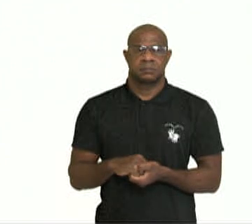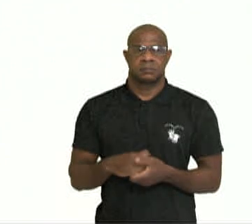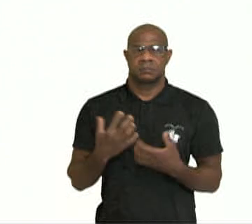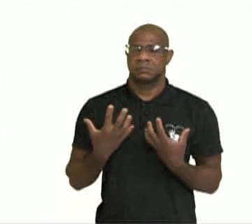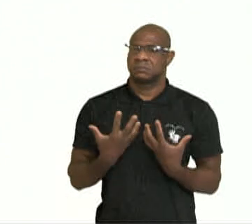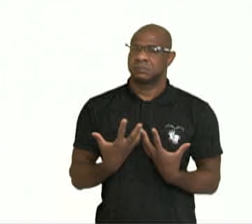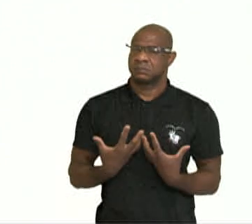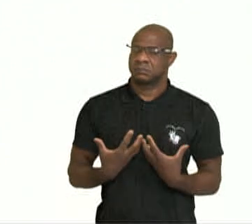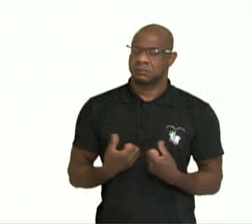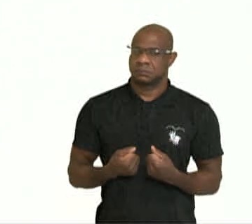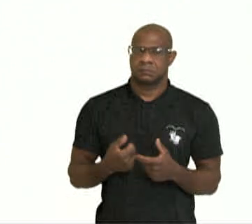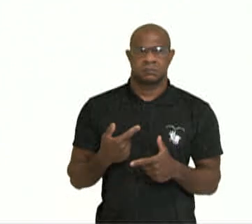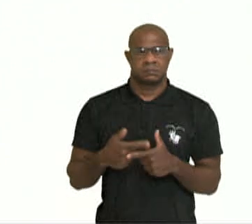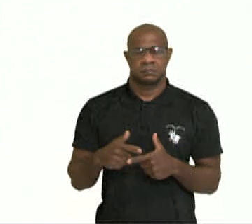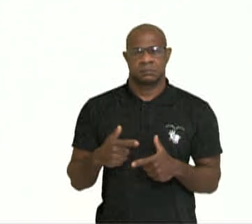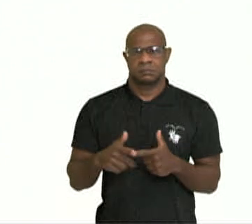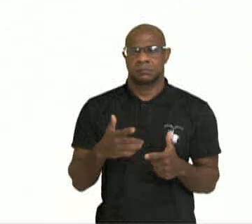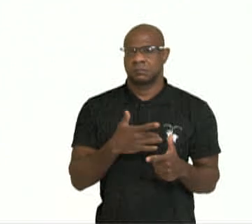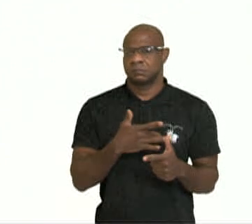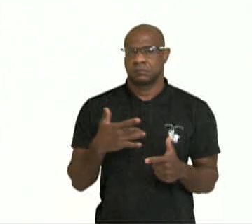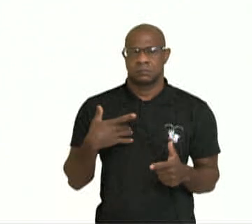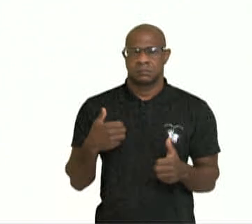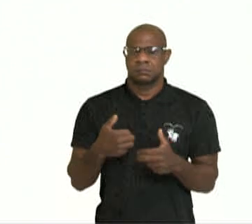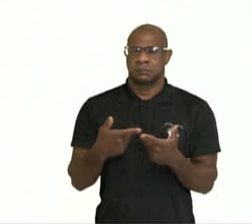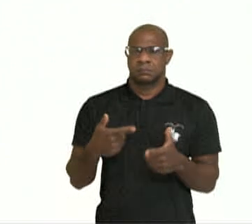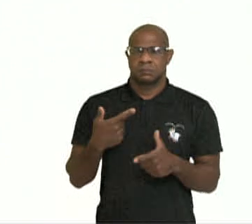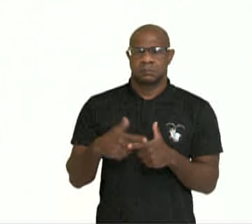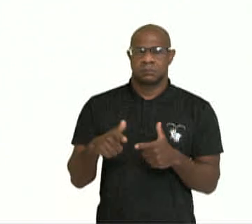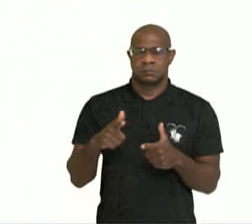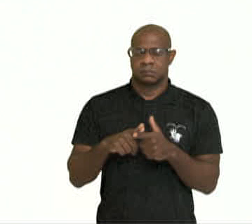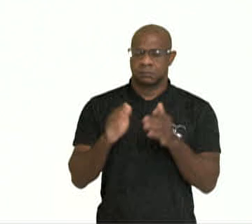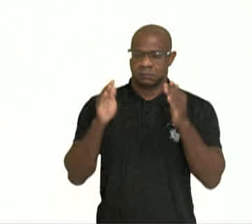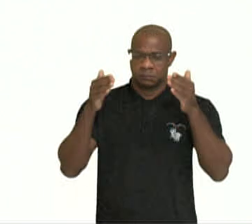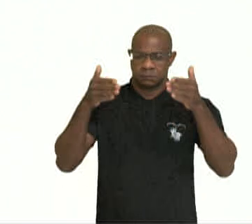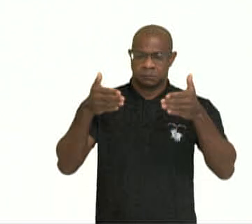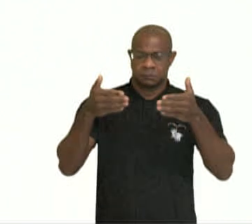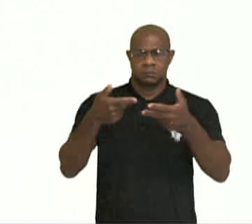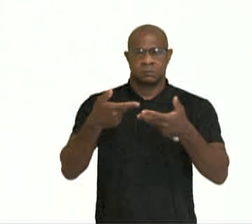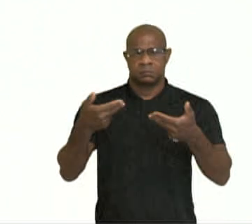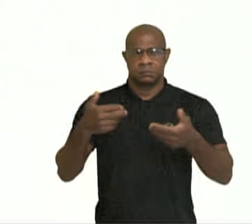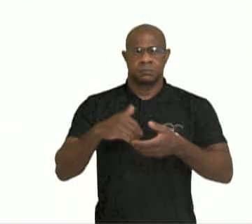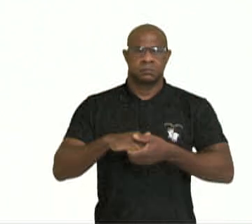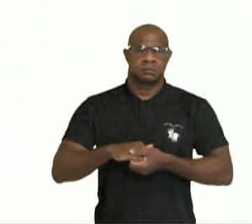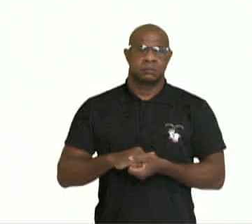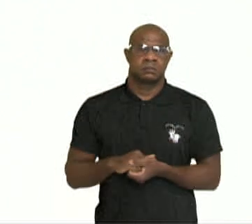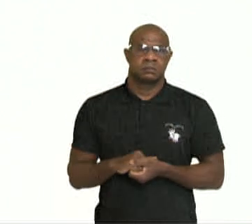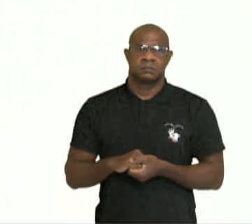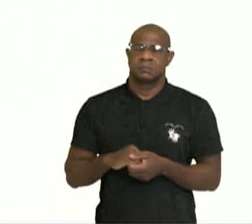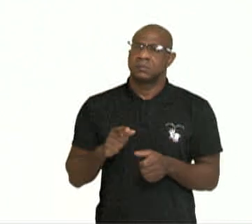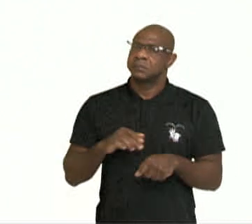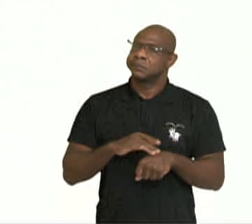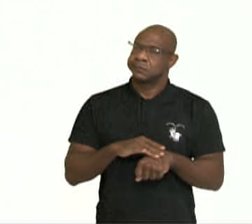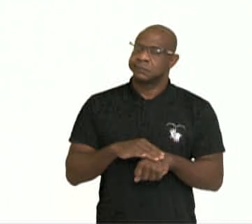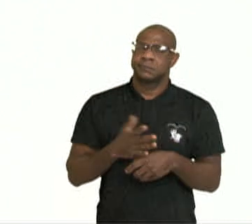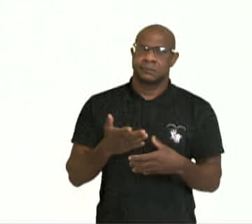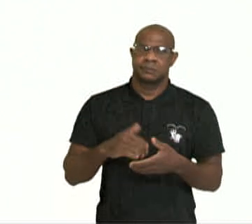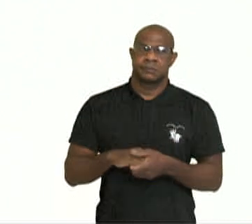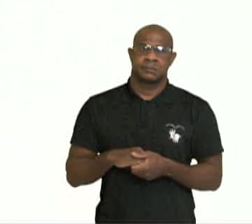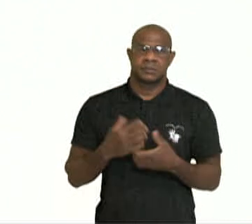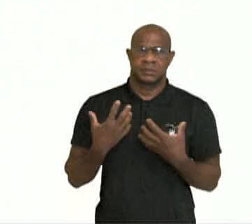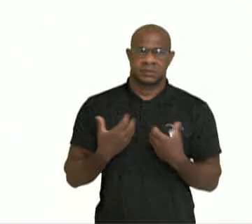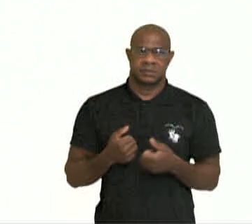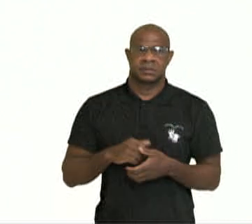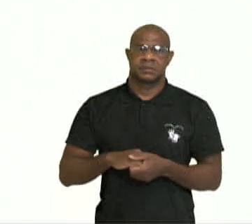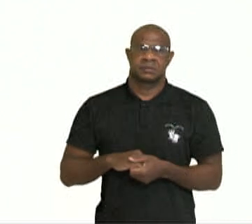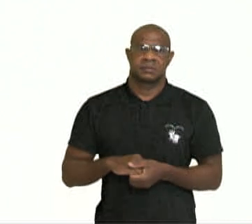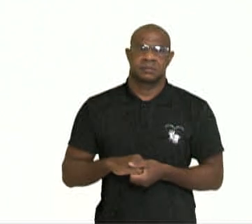transtornos digestivos ou problemas de concentração. Então, alguns problemas aqui, né? Algumas enfermidades, cansaço, irritabilidade,